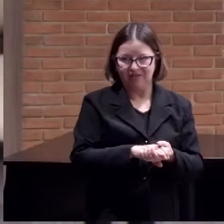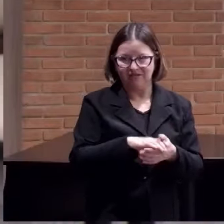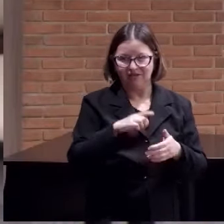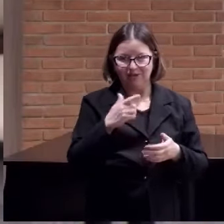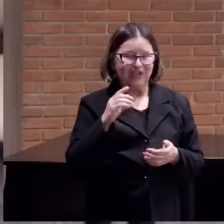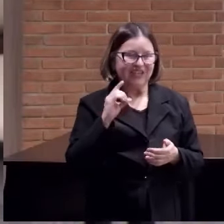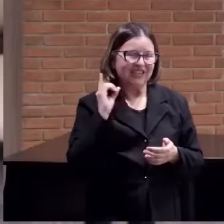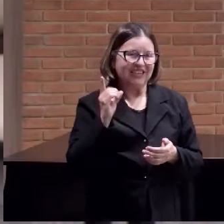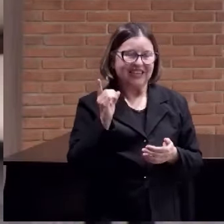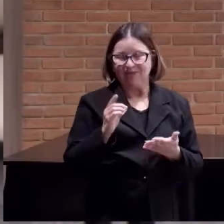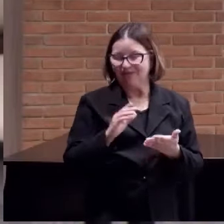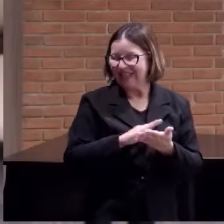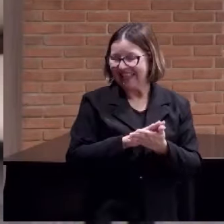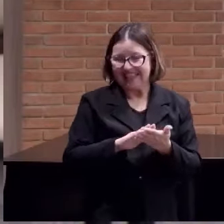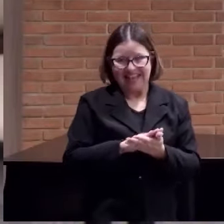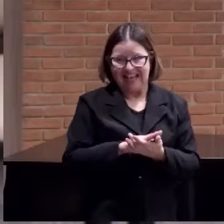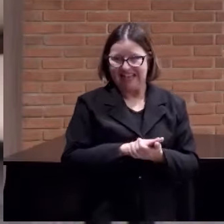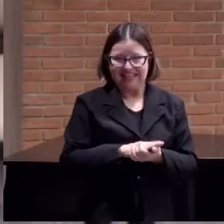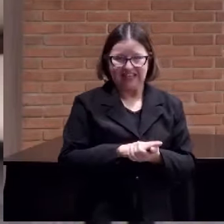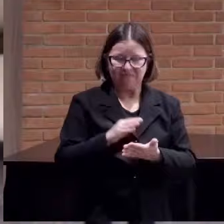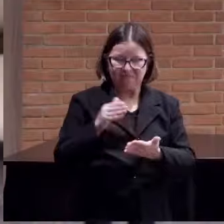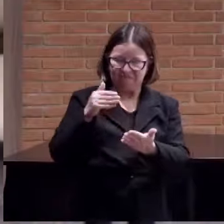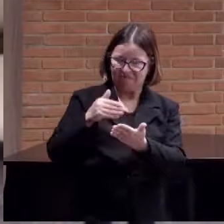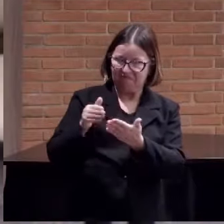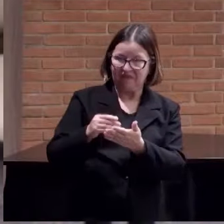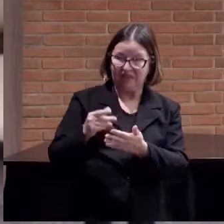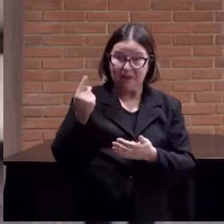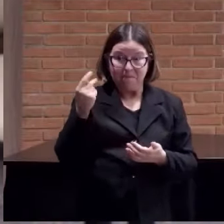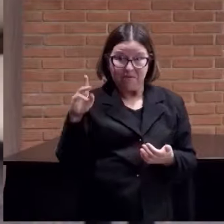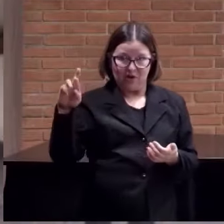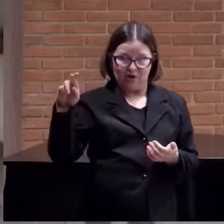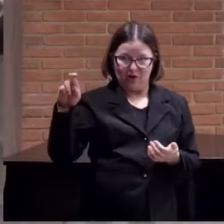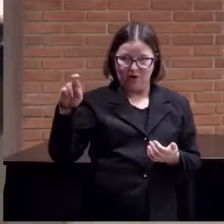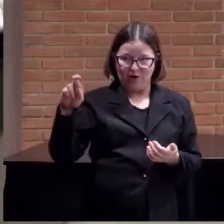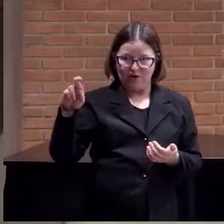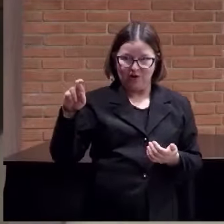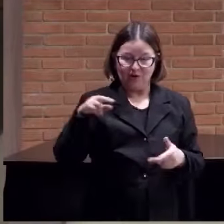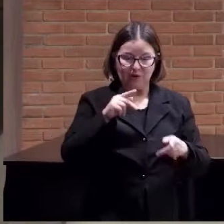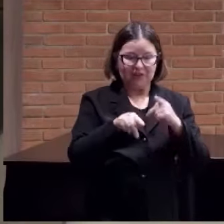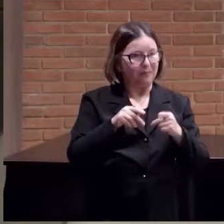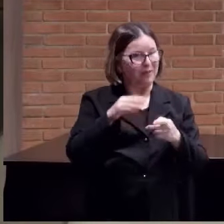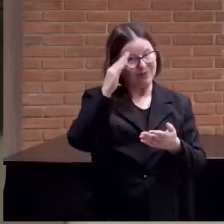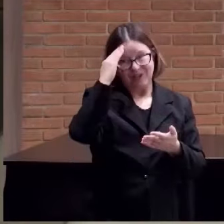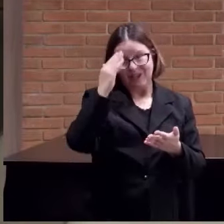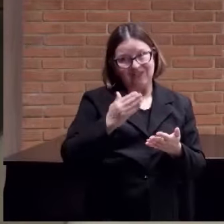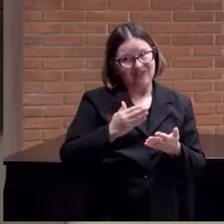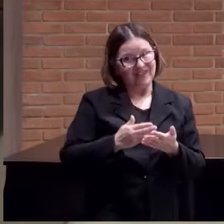Ele era um marginal, pior do que os gentios.